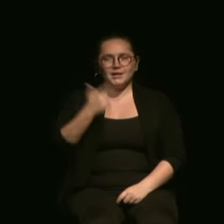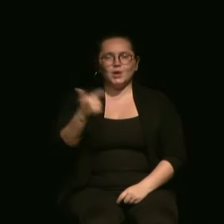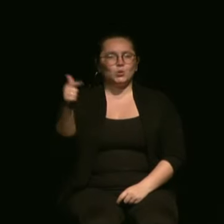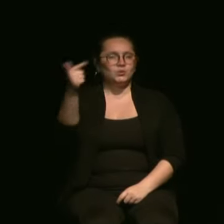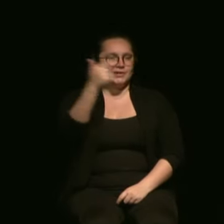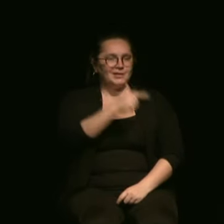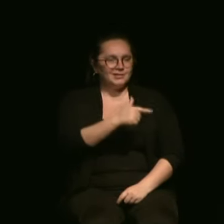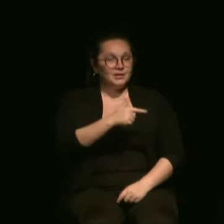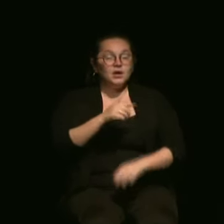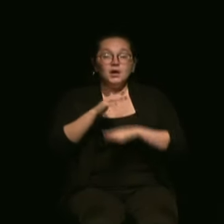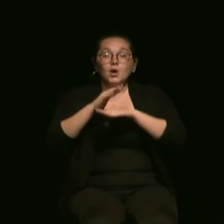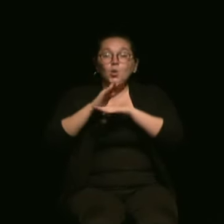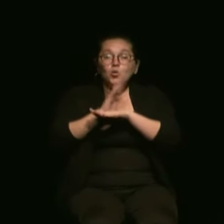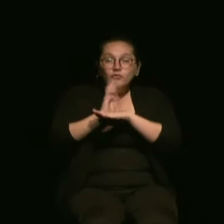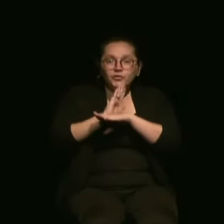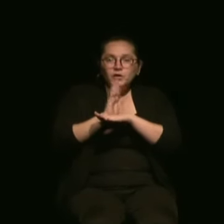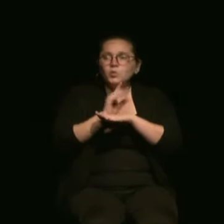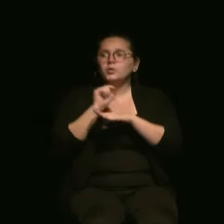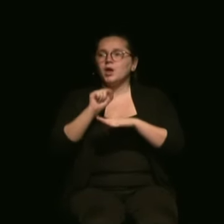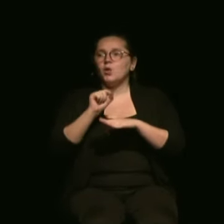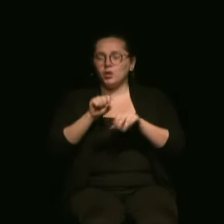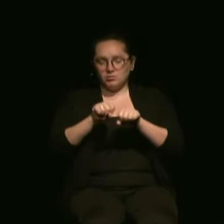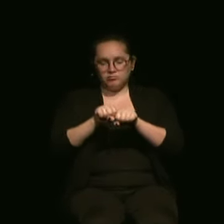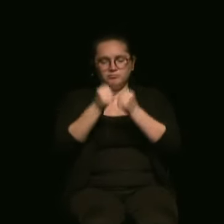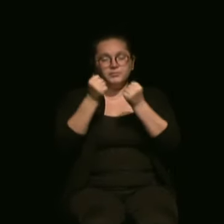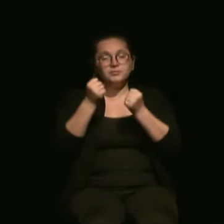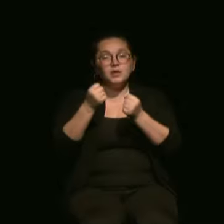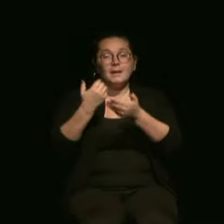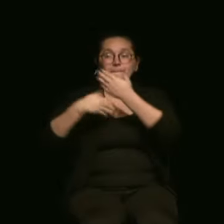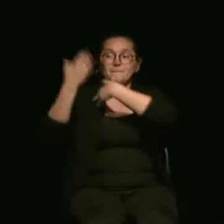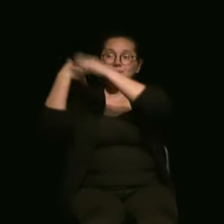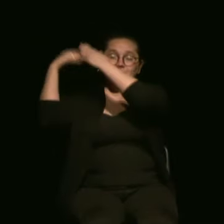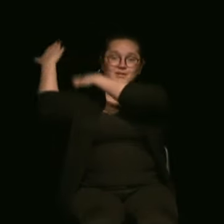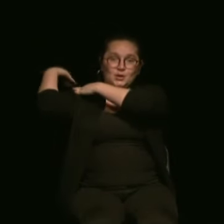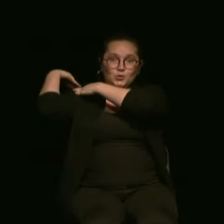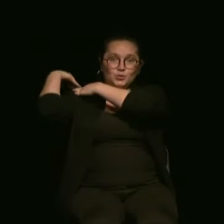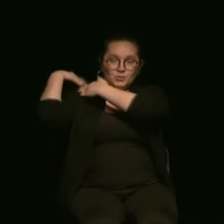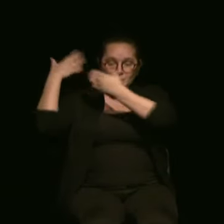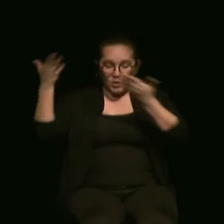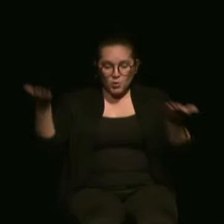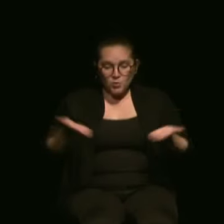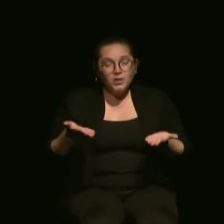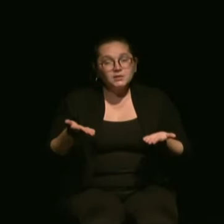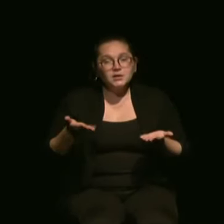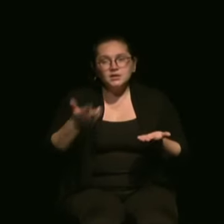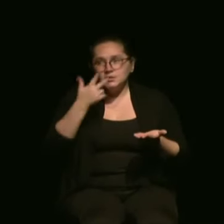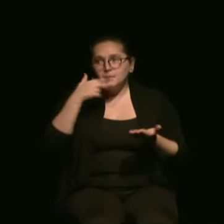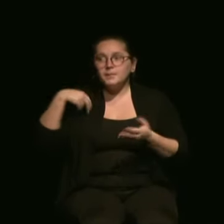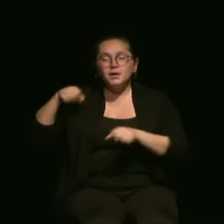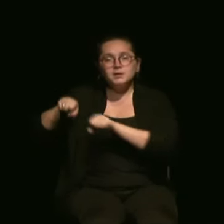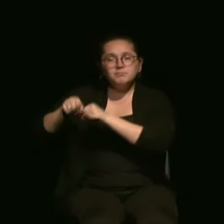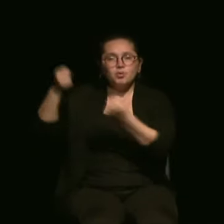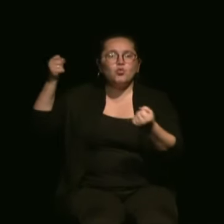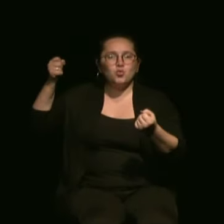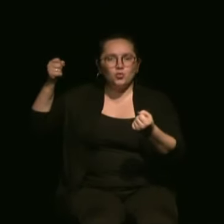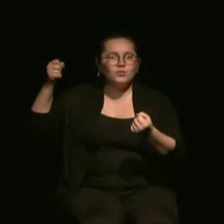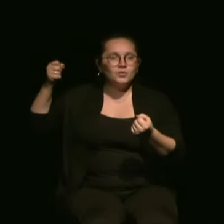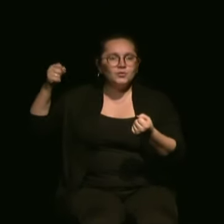as distâncias entre o passado e o presente. Nesse momento em